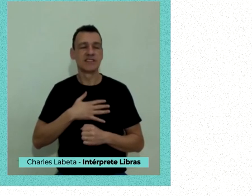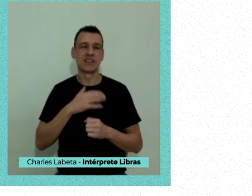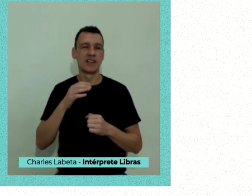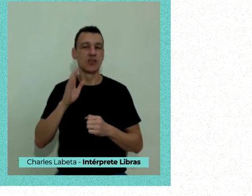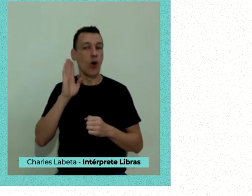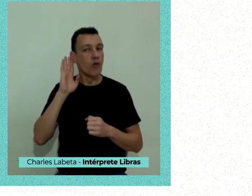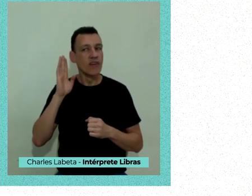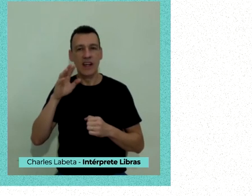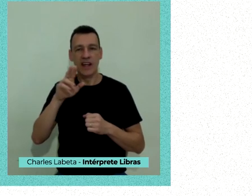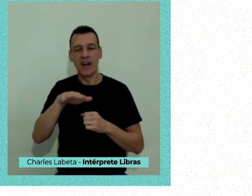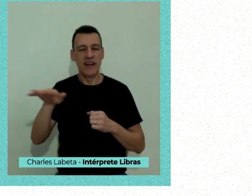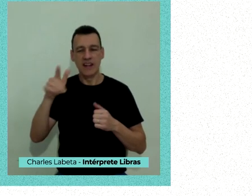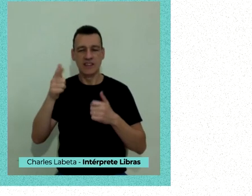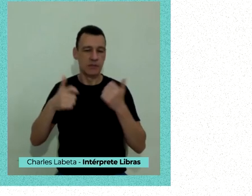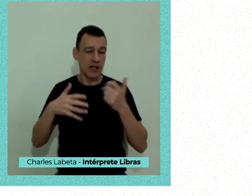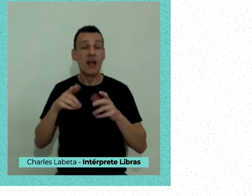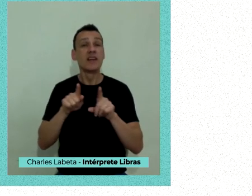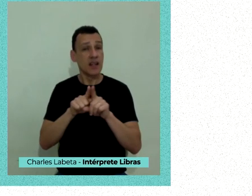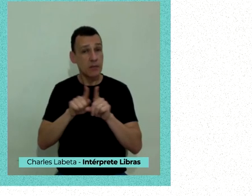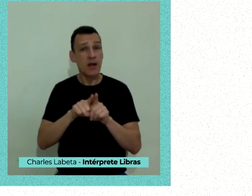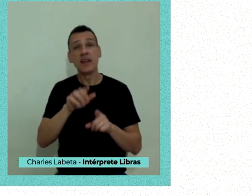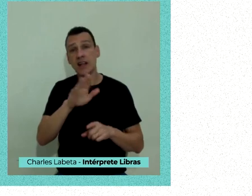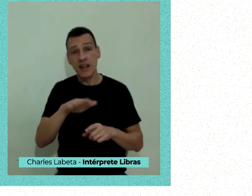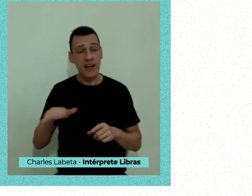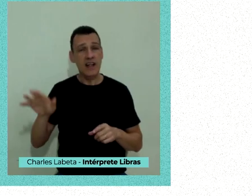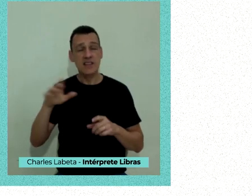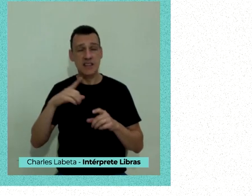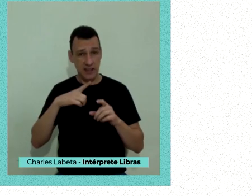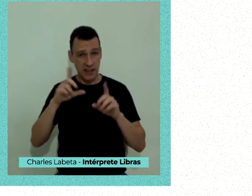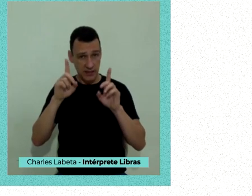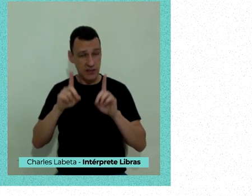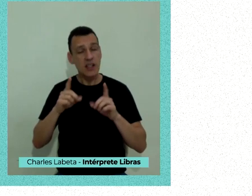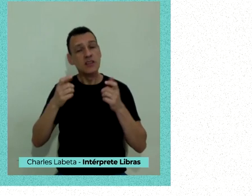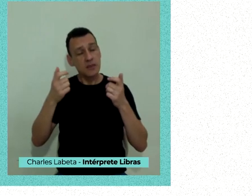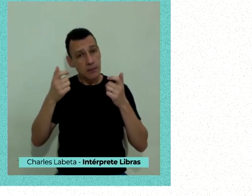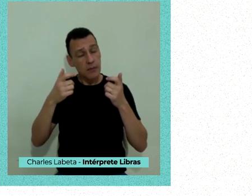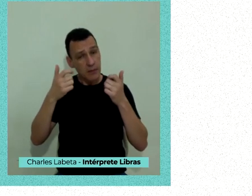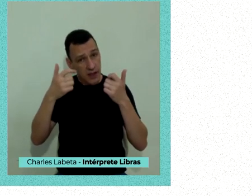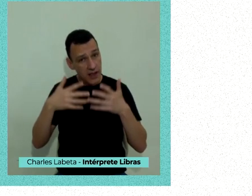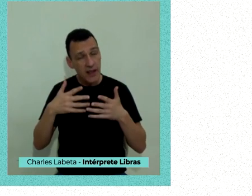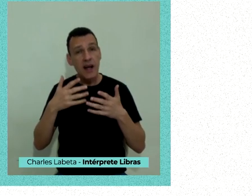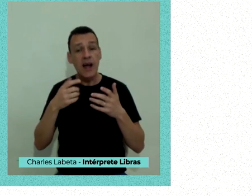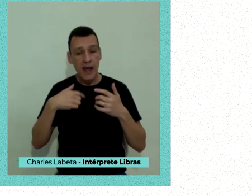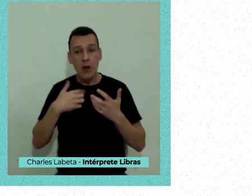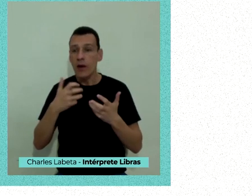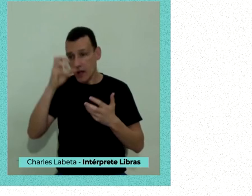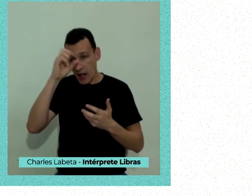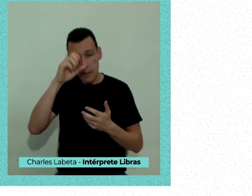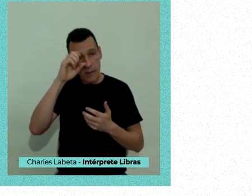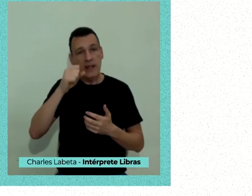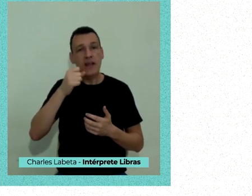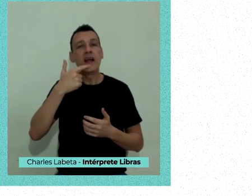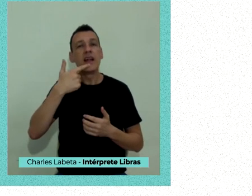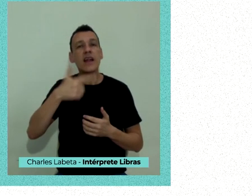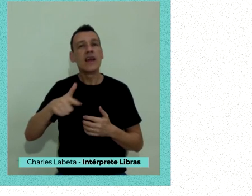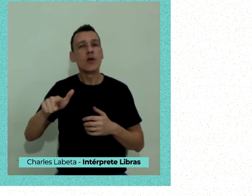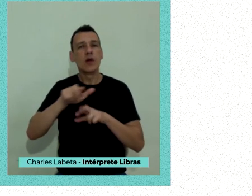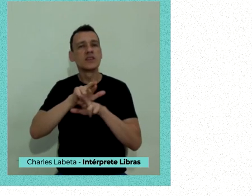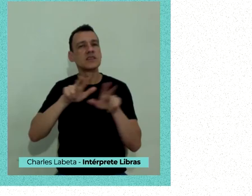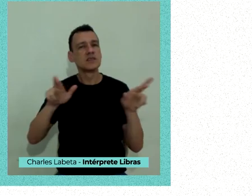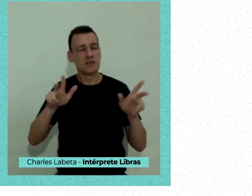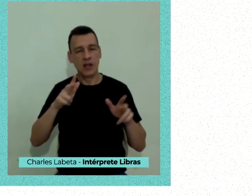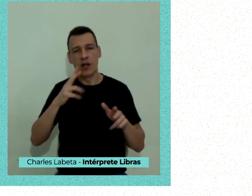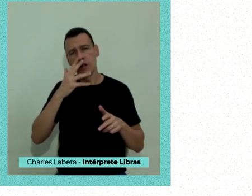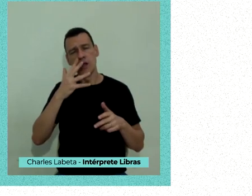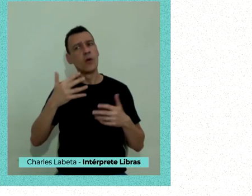com deficiência falando do aprendizado de línguas, né? Há um tempo atrás a gente não pensaria isso, né?